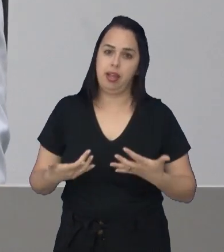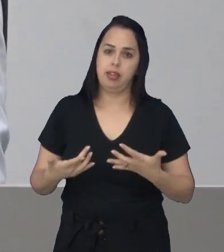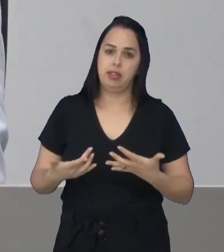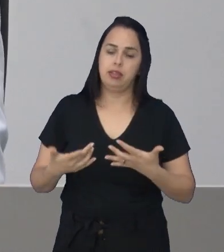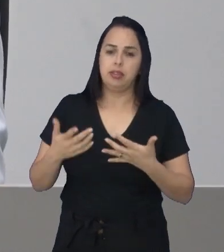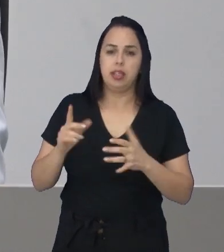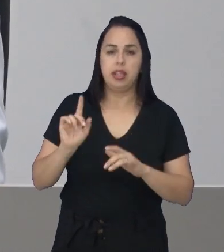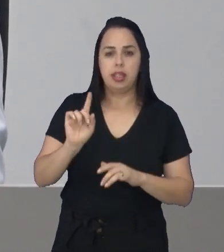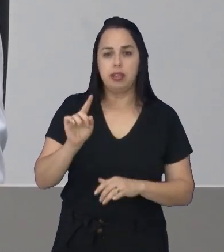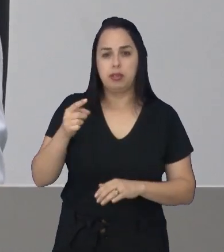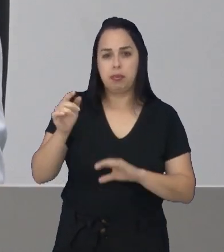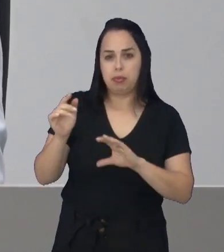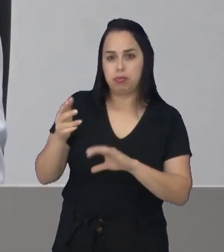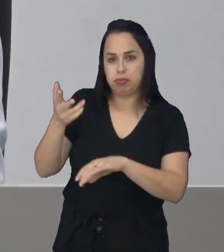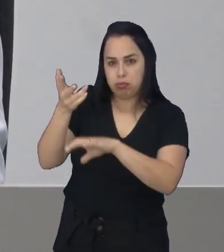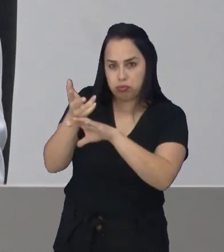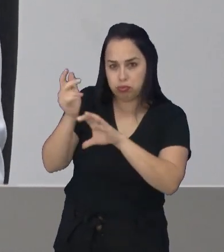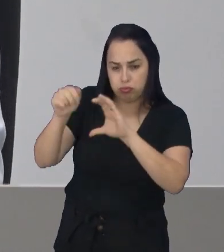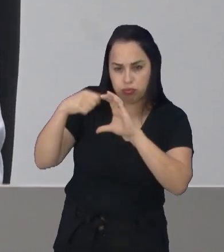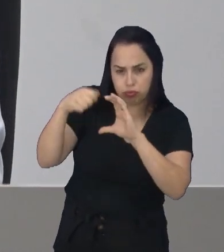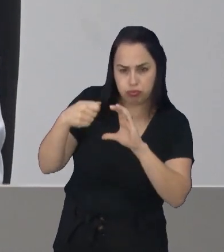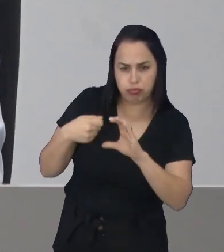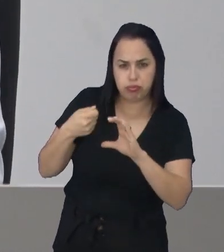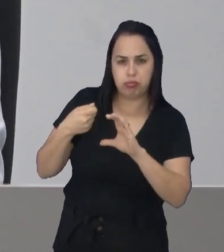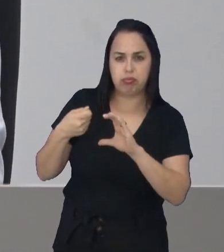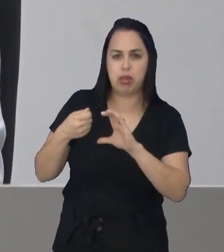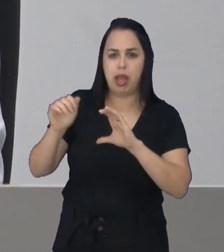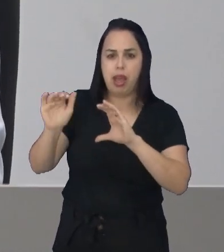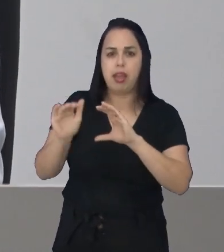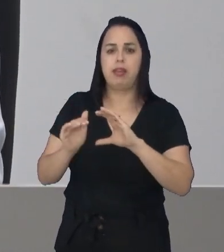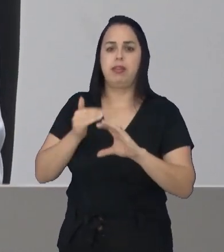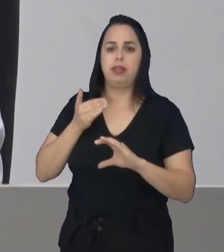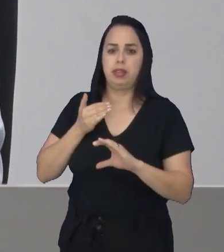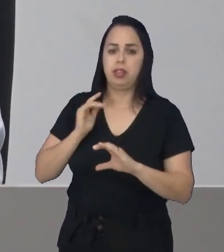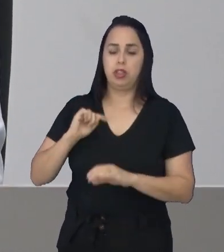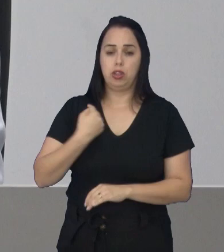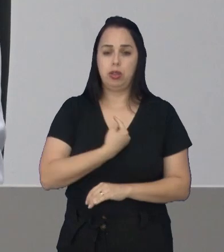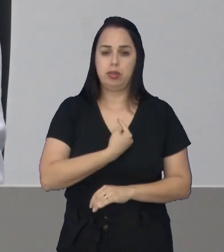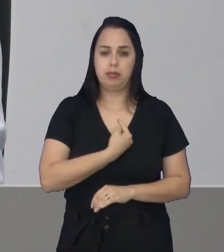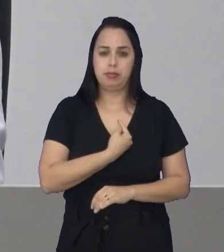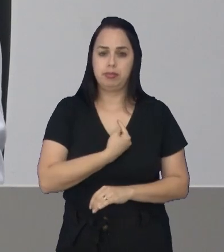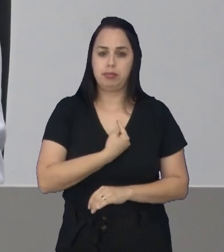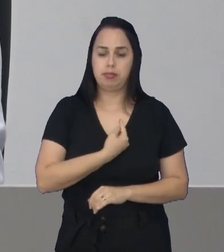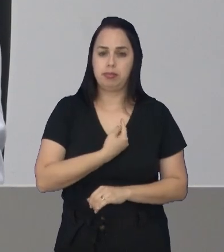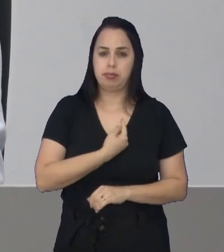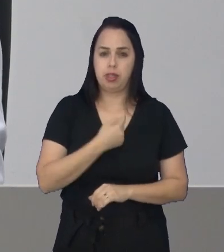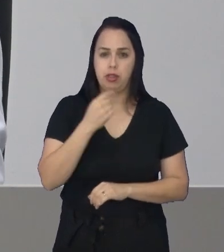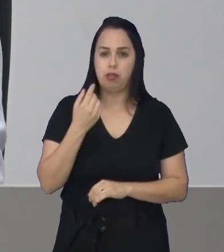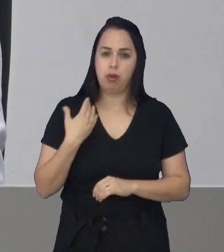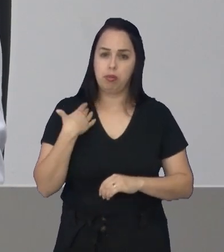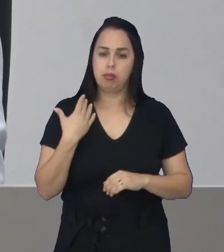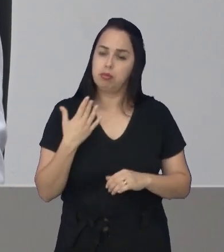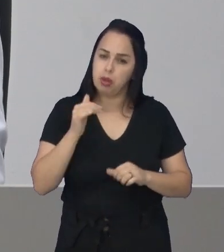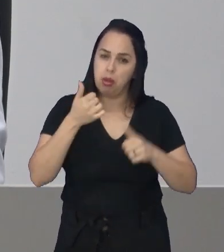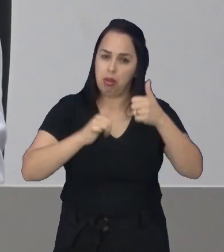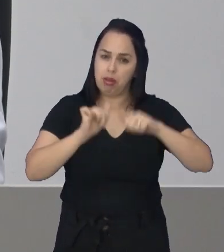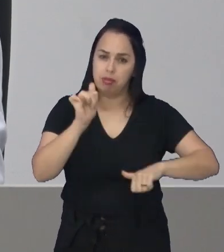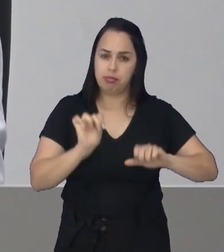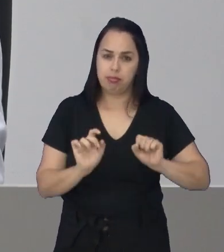Você encaminha esse conteúdo para para nós e a gente replica tá